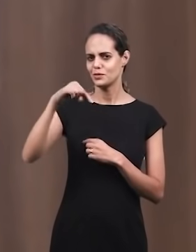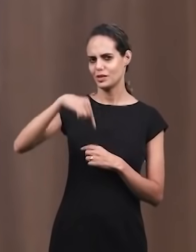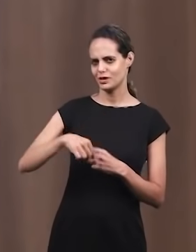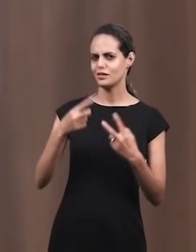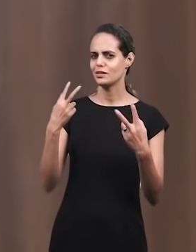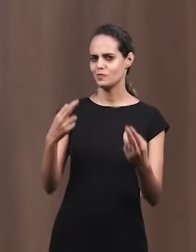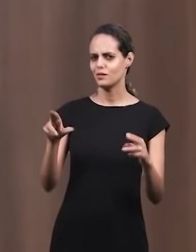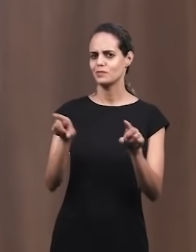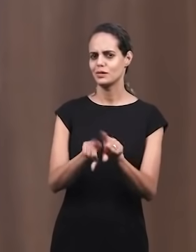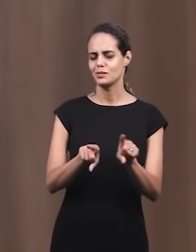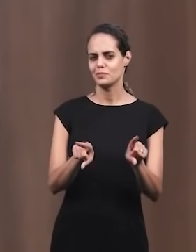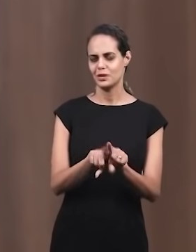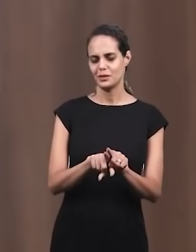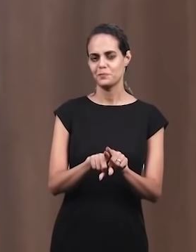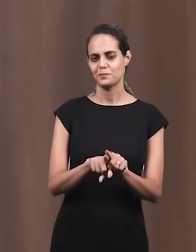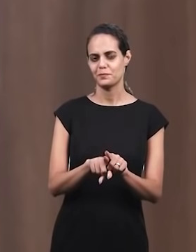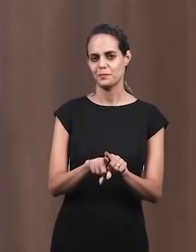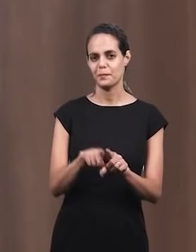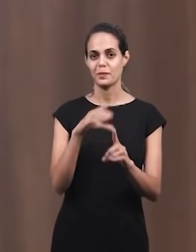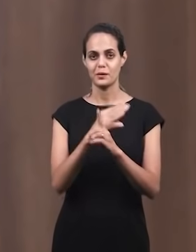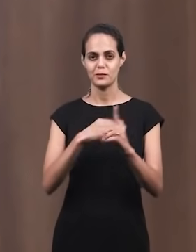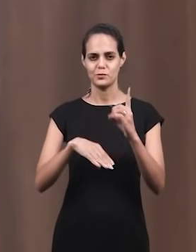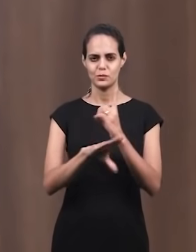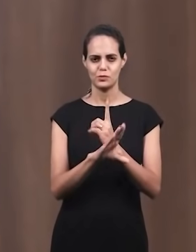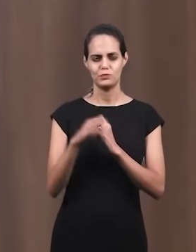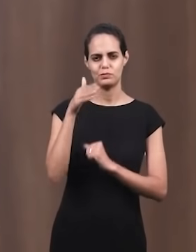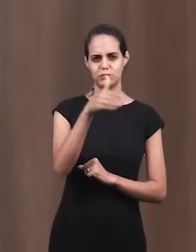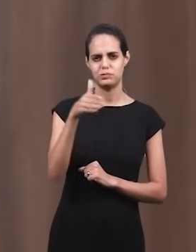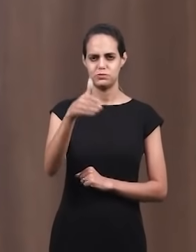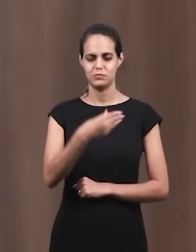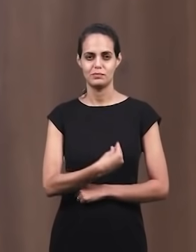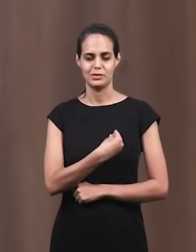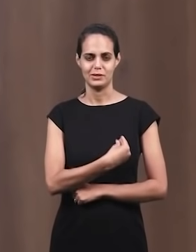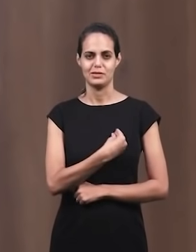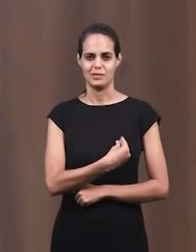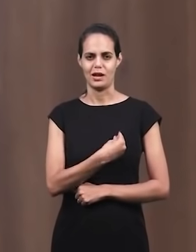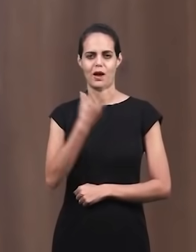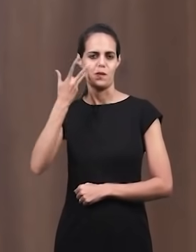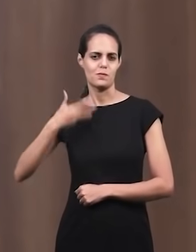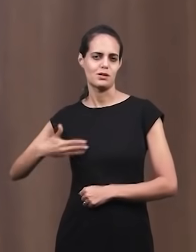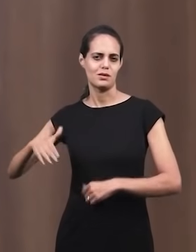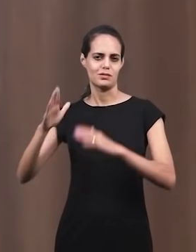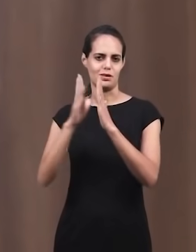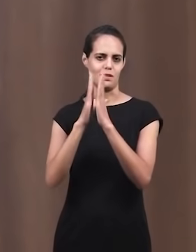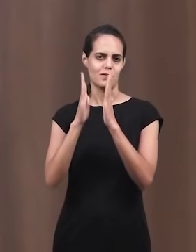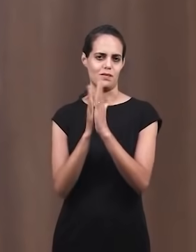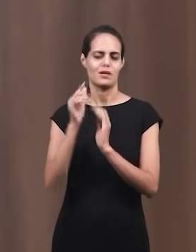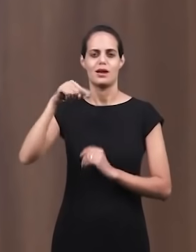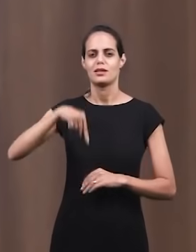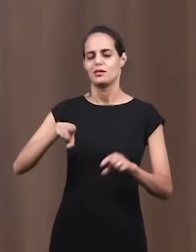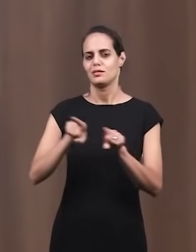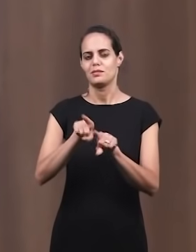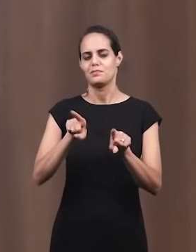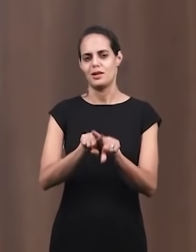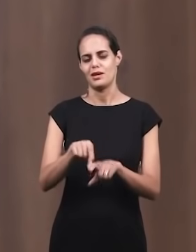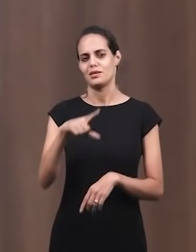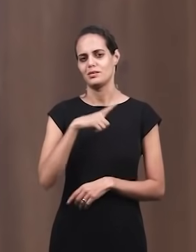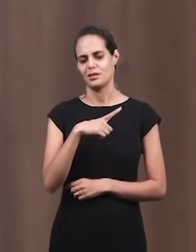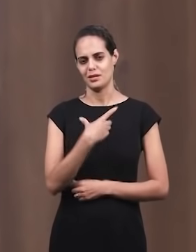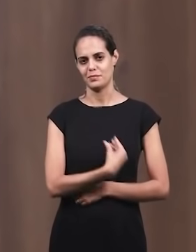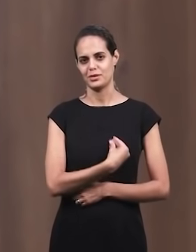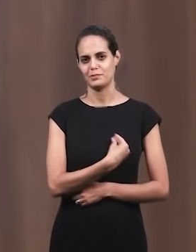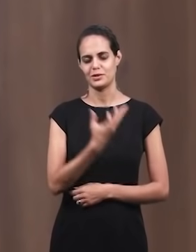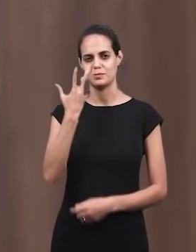não é diferente. Quando estamos presencialmente, eles sempre cantam nos cultos, oram. E aqui, da mesma maneira, nós temos a participação das